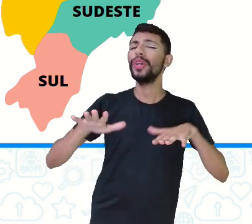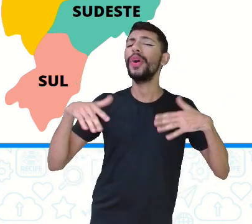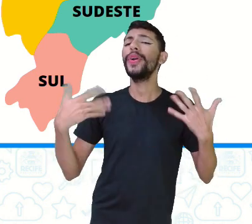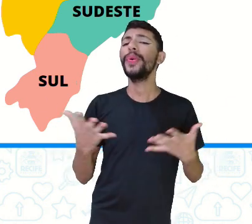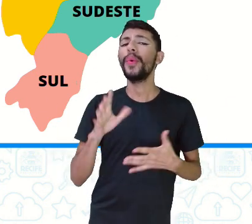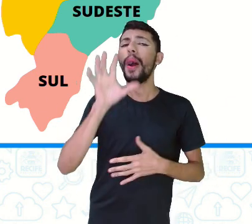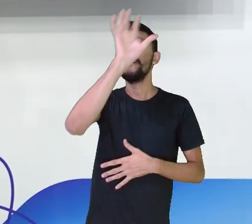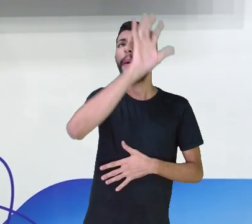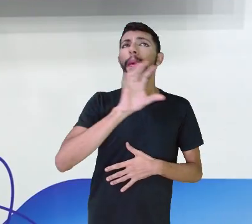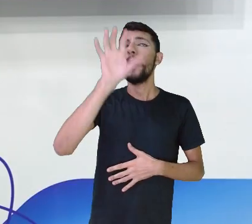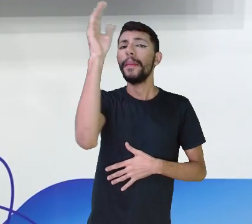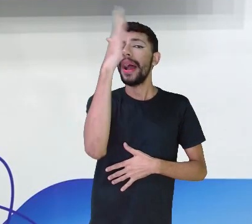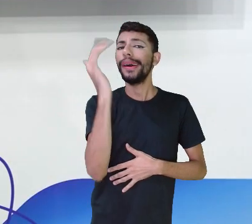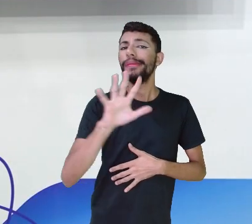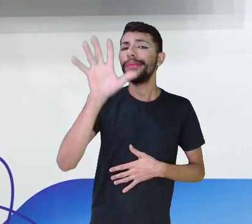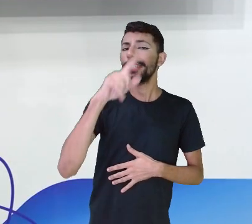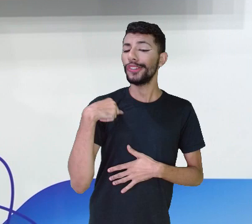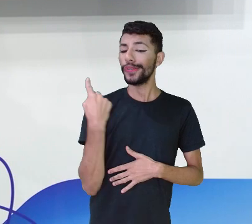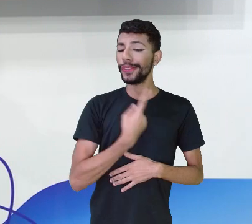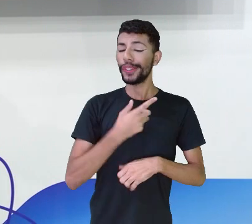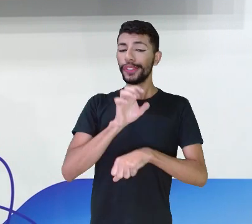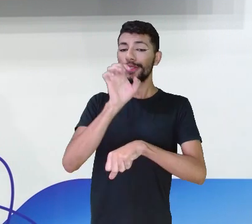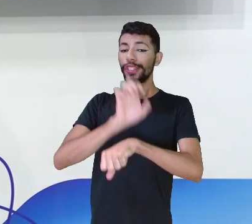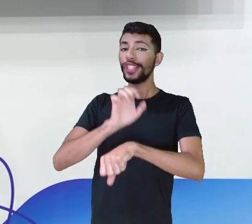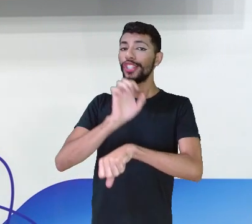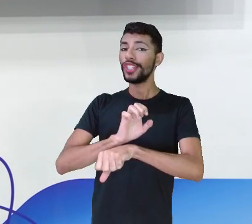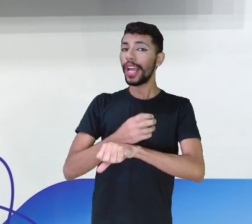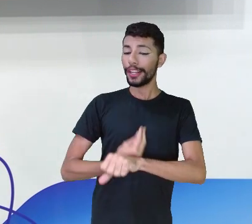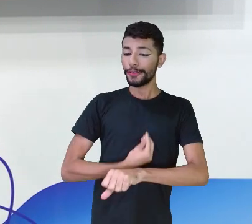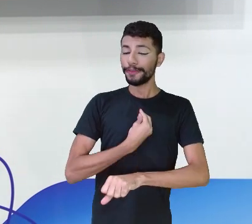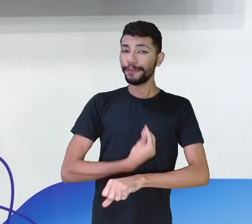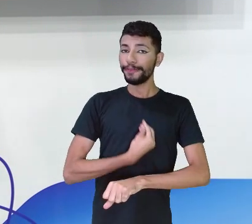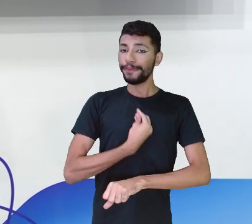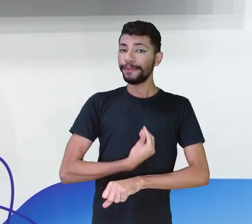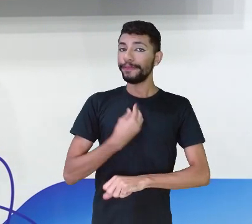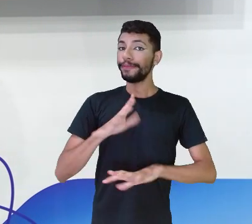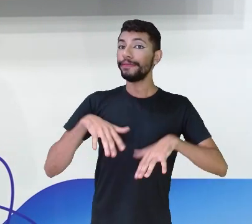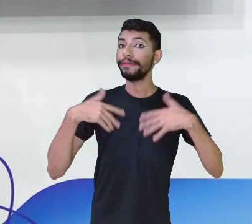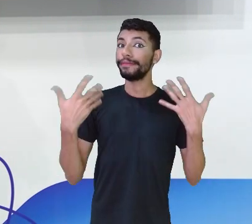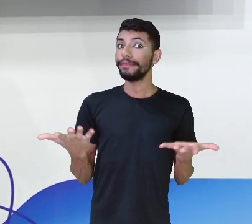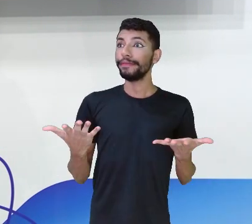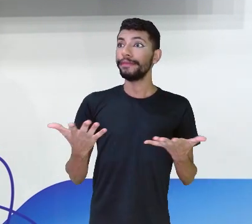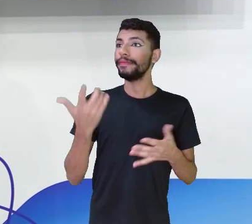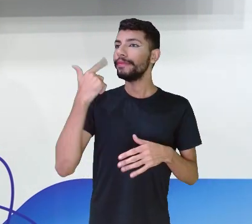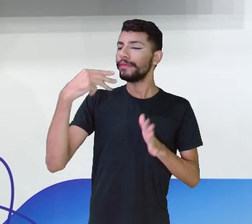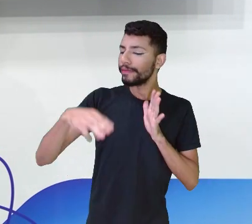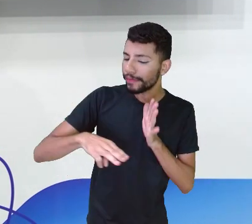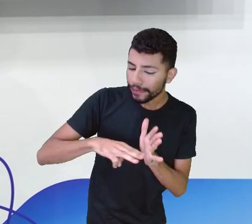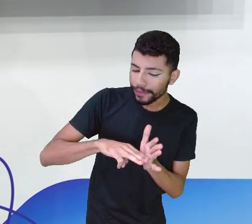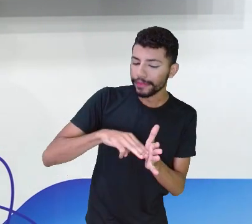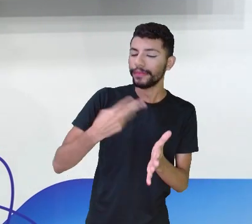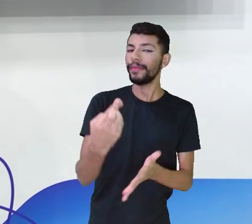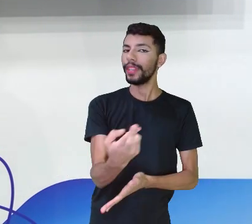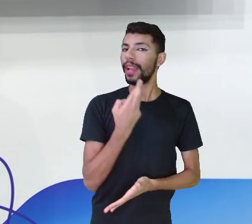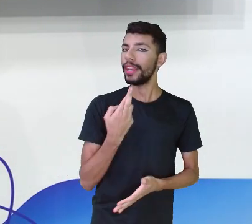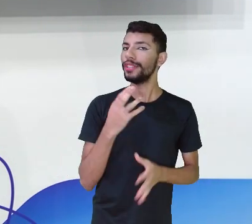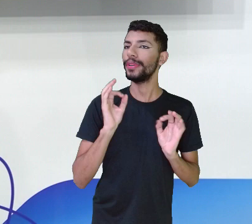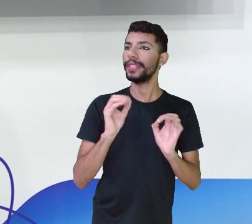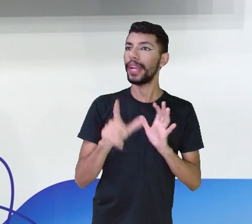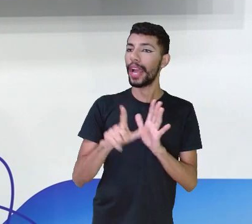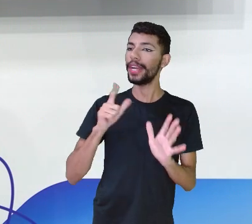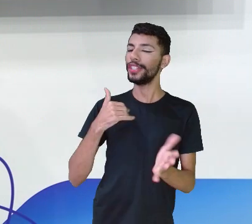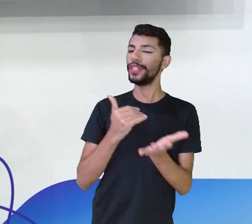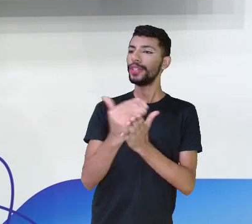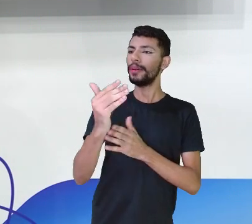Brasil o nosso estado está inserido? Coloca para mim no chat antes de eu